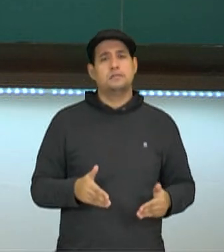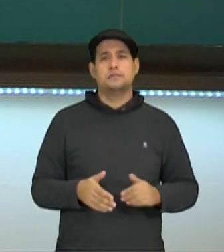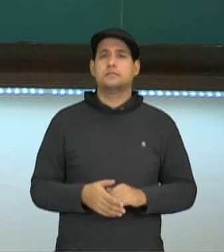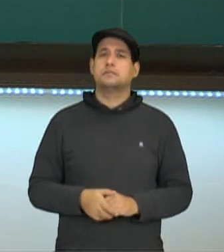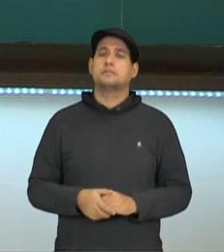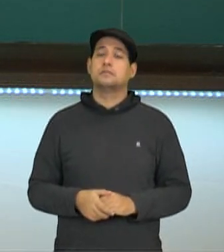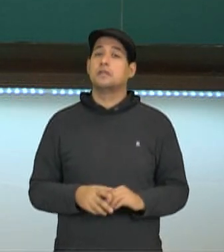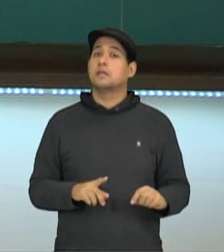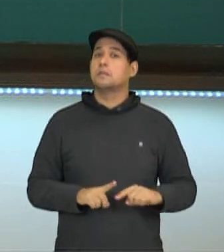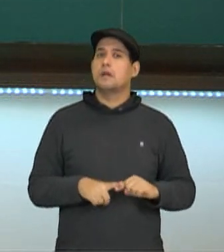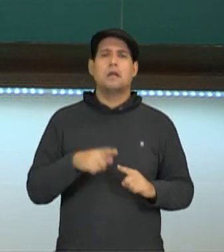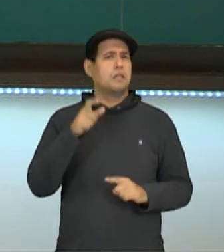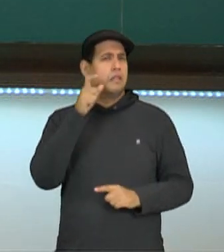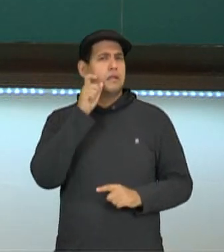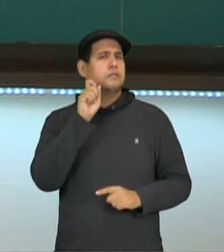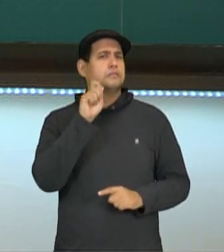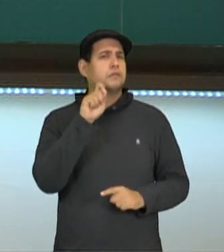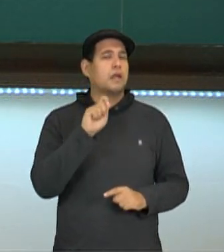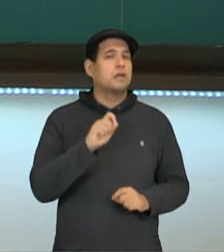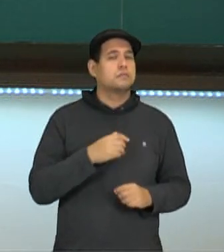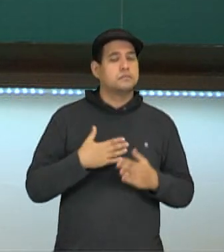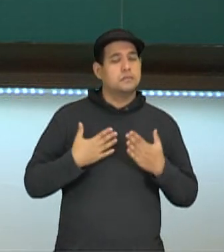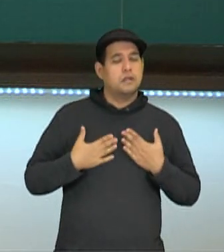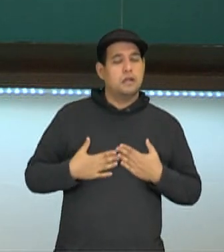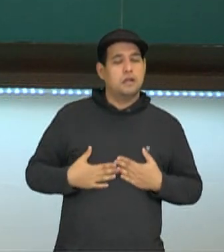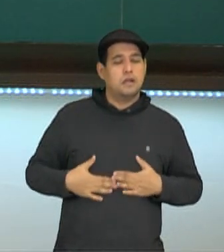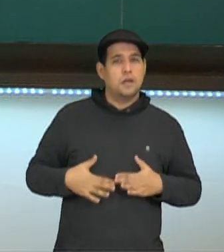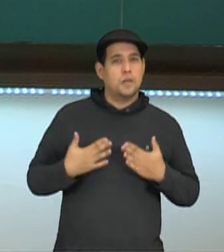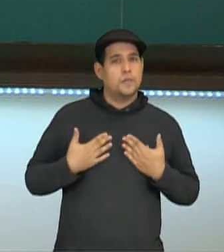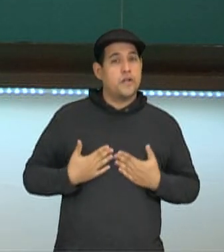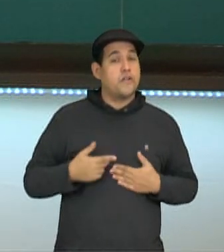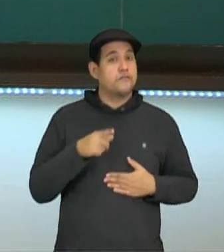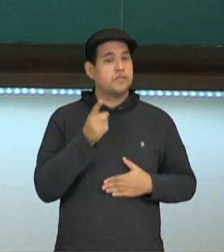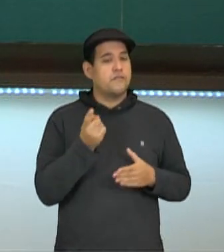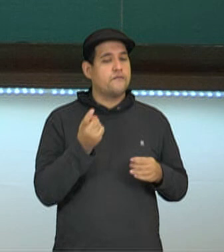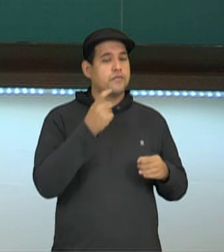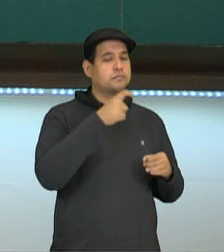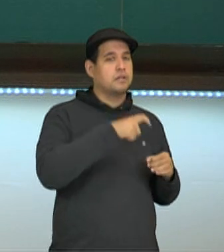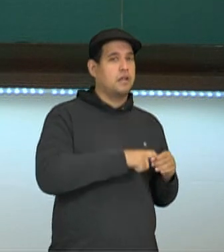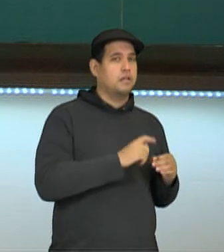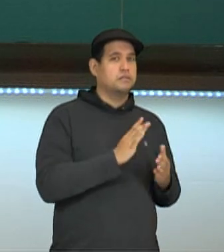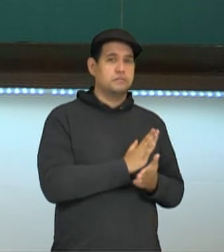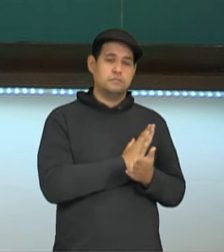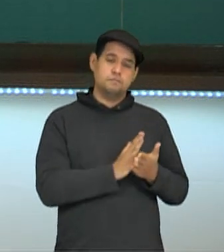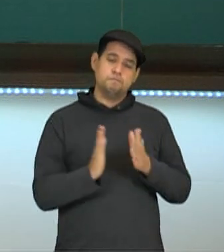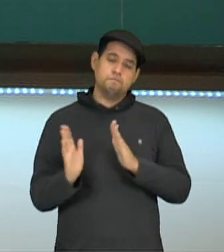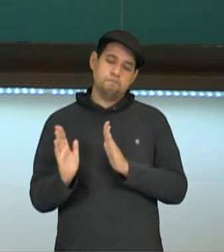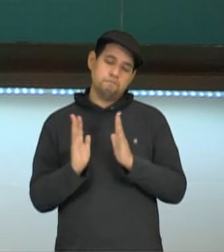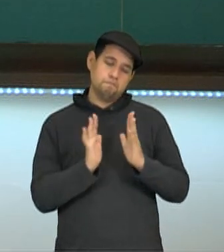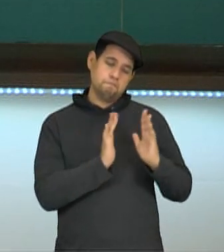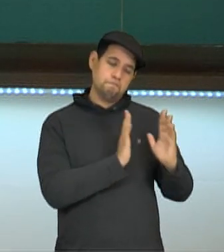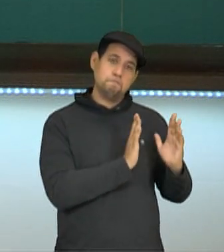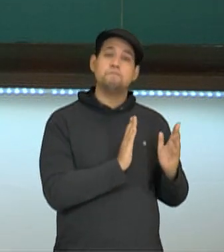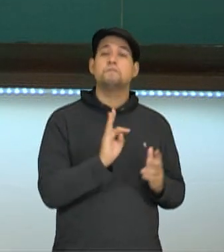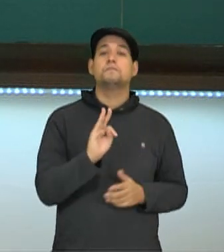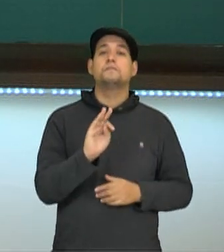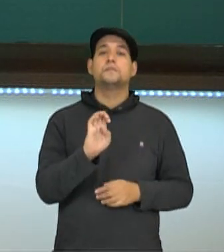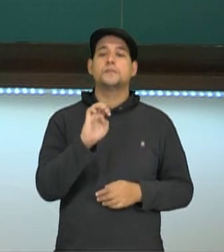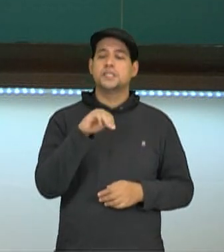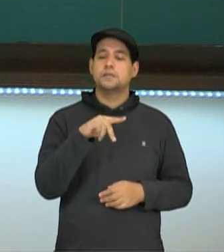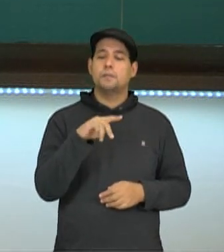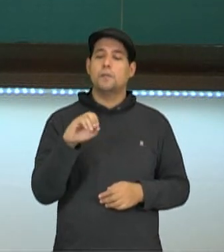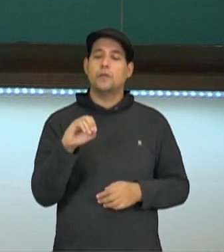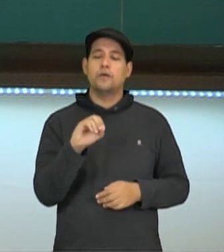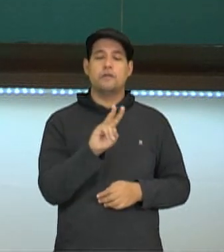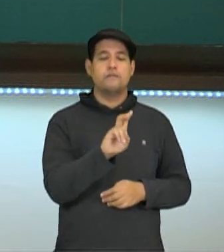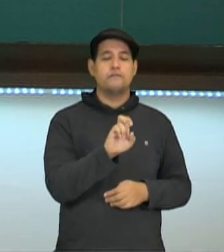geral, mas é interessante depois com calma você retomar alguns tempos verbais, porque quando a gente fala de mudança